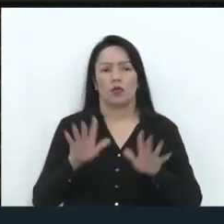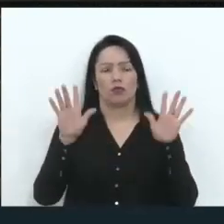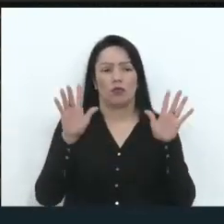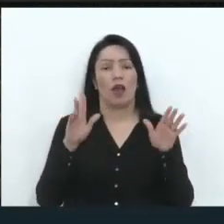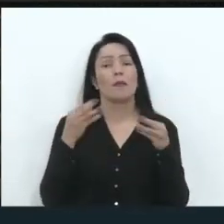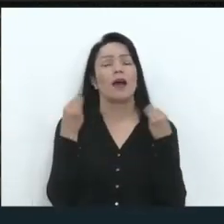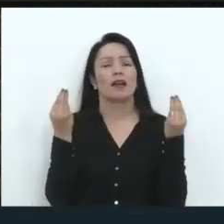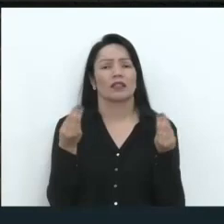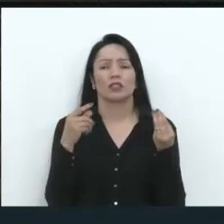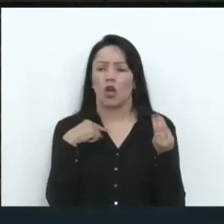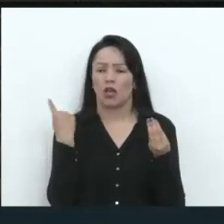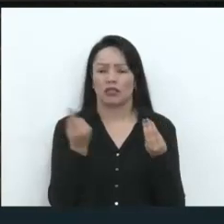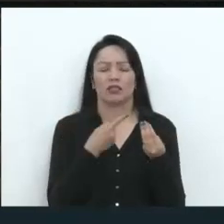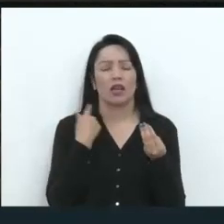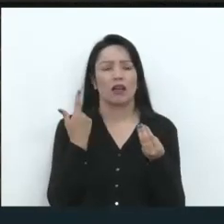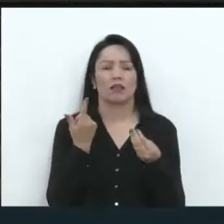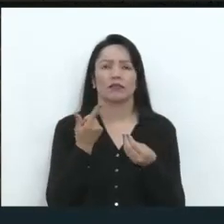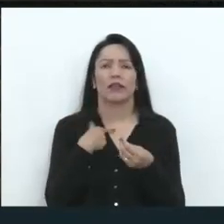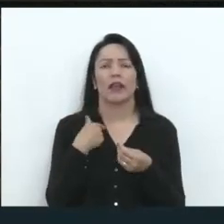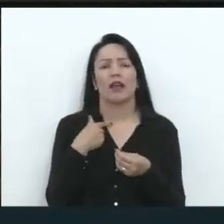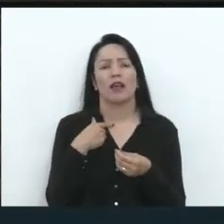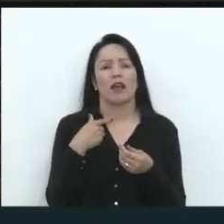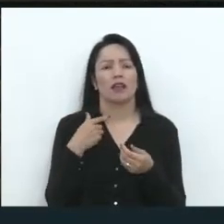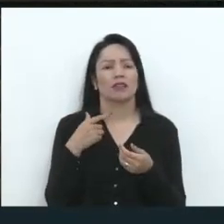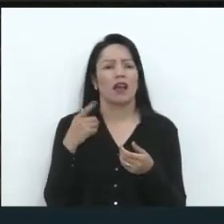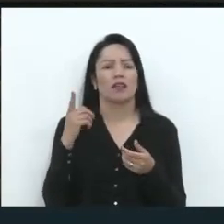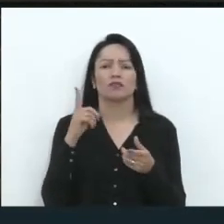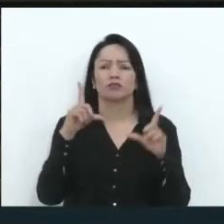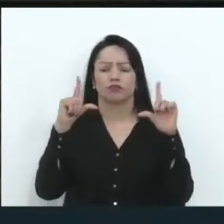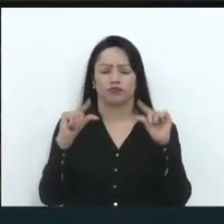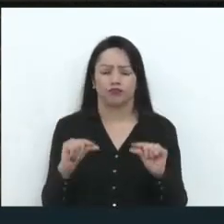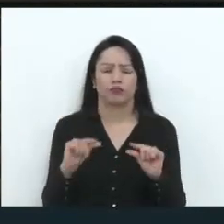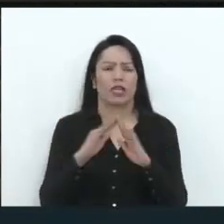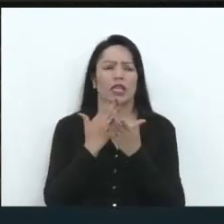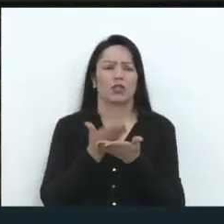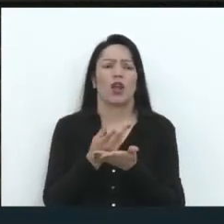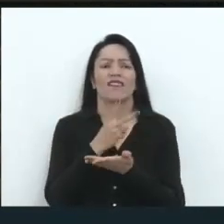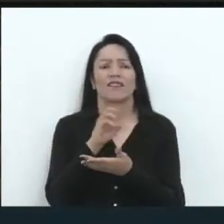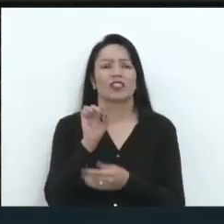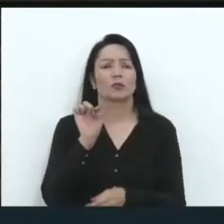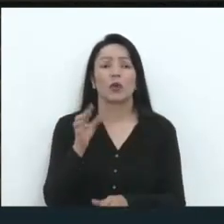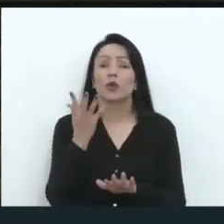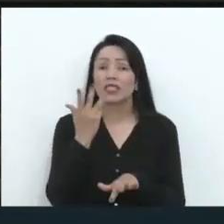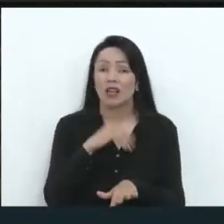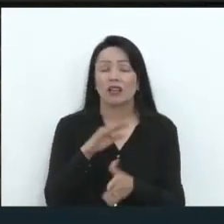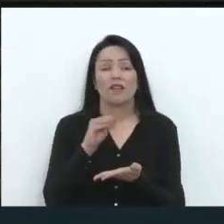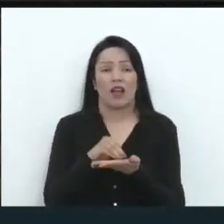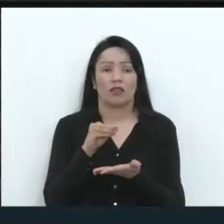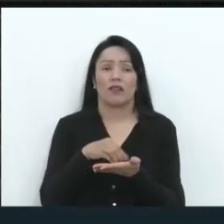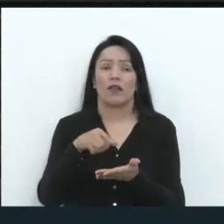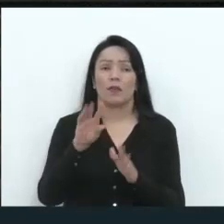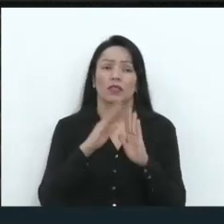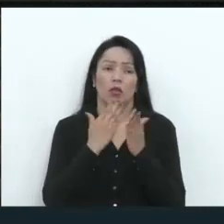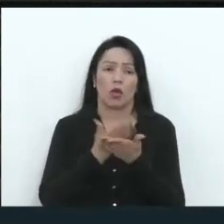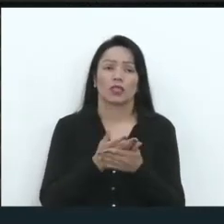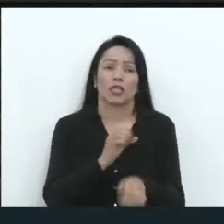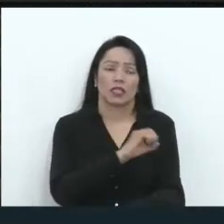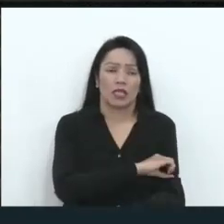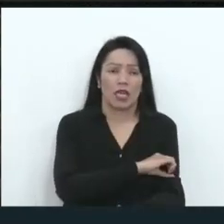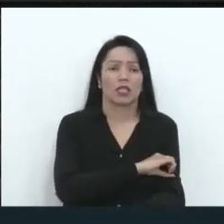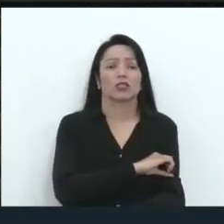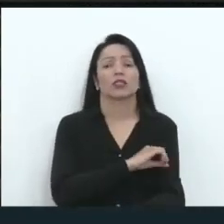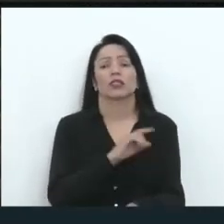tivéssemos um êxodo escolar de mais de 20 mil crianças entre as crianças de creche e